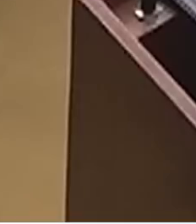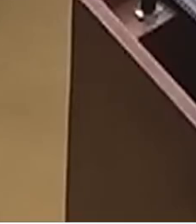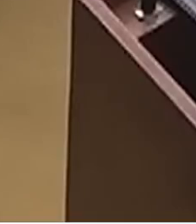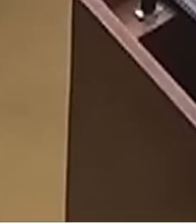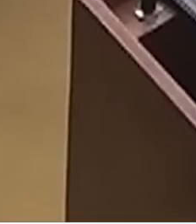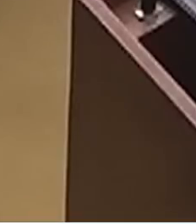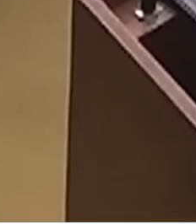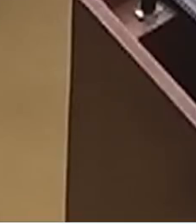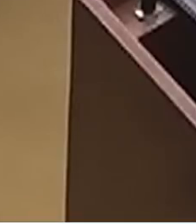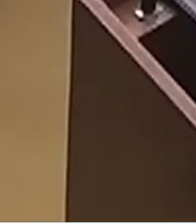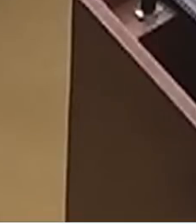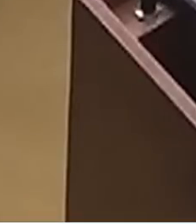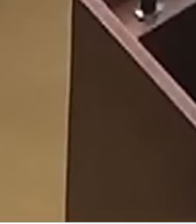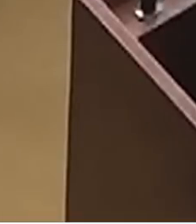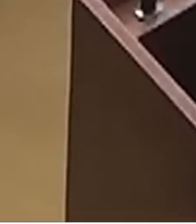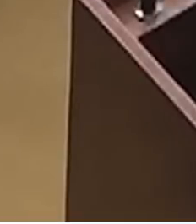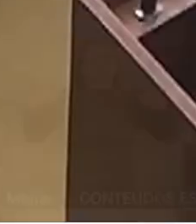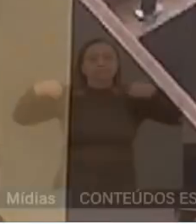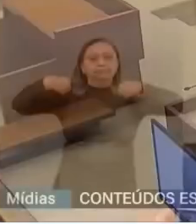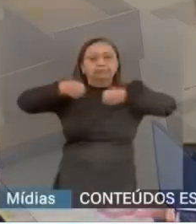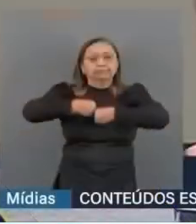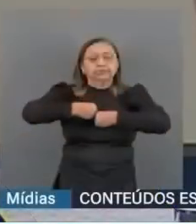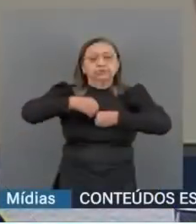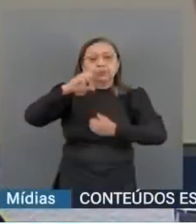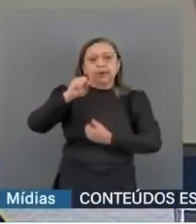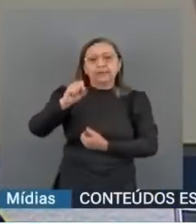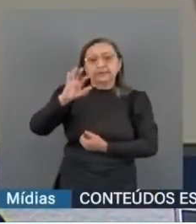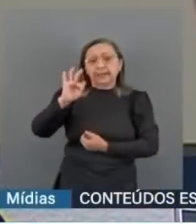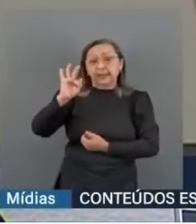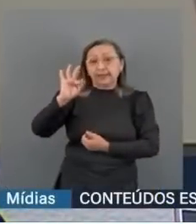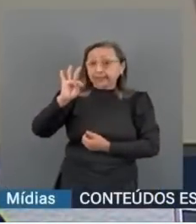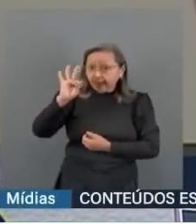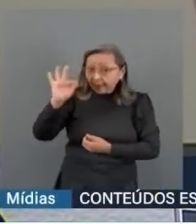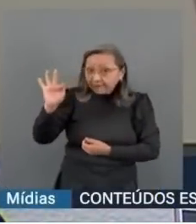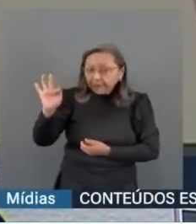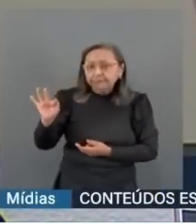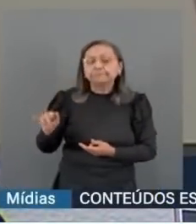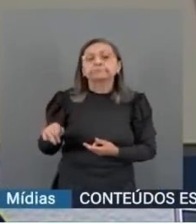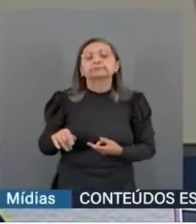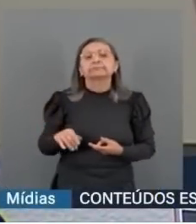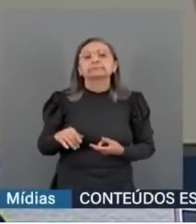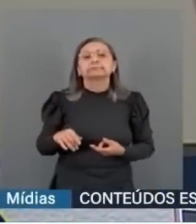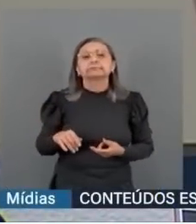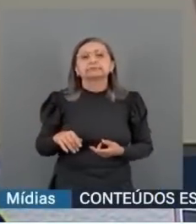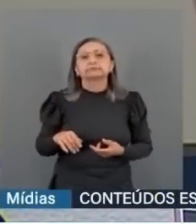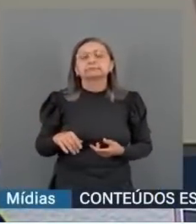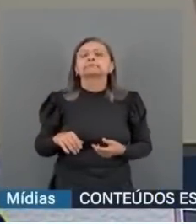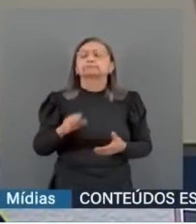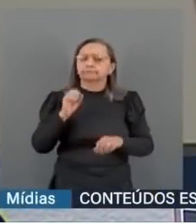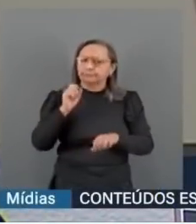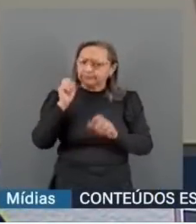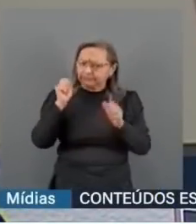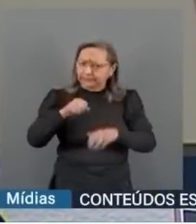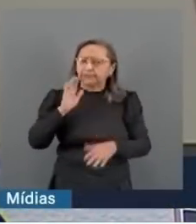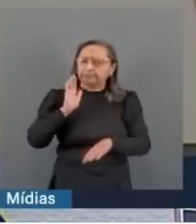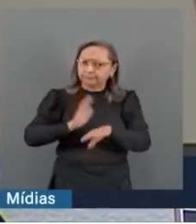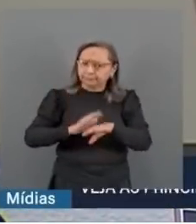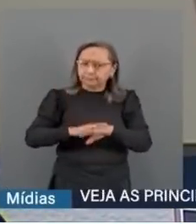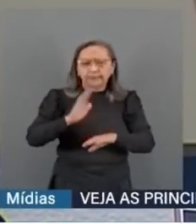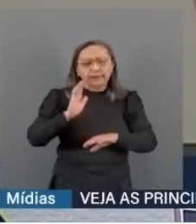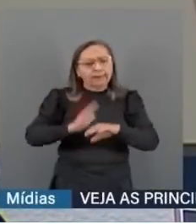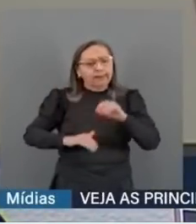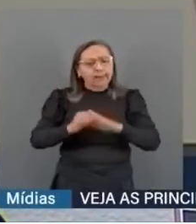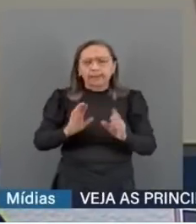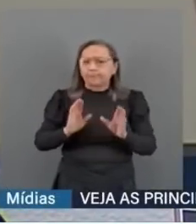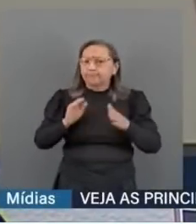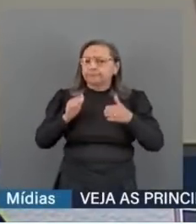caso mais exemplar que a gente tem hoje é o Alexandre de Moraes. Imaginava-se, por exemplo, que o Alexandre de Moraes, no STF, seria o cara que hoje, pelo